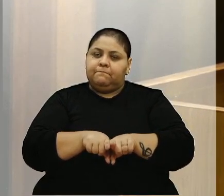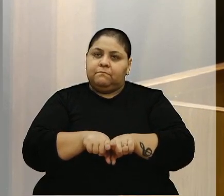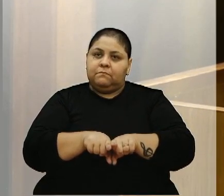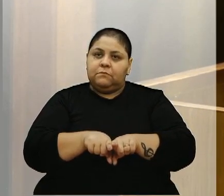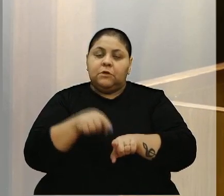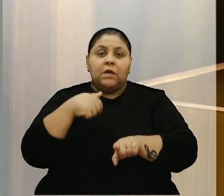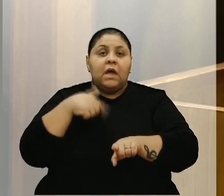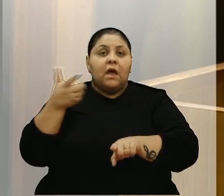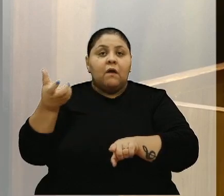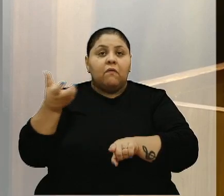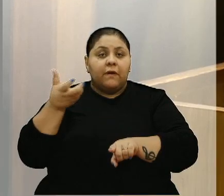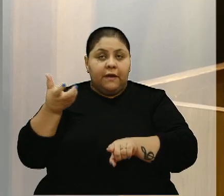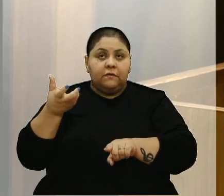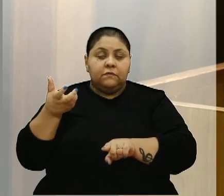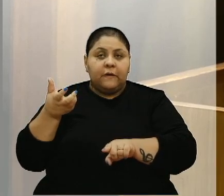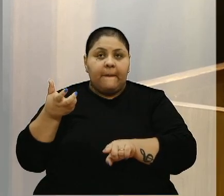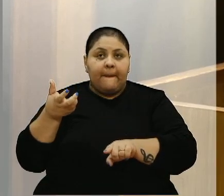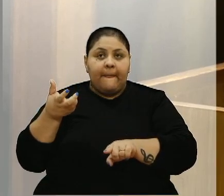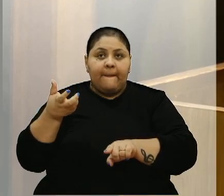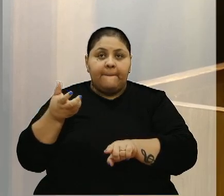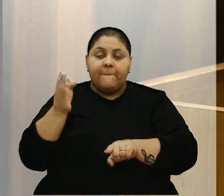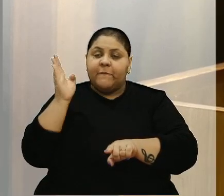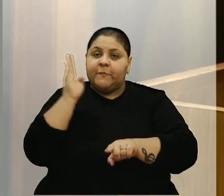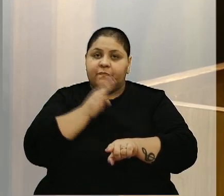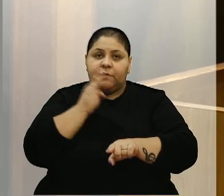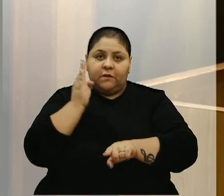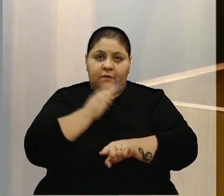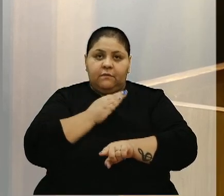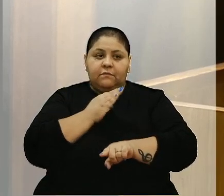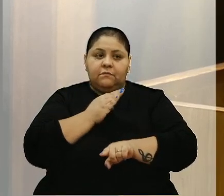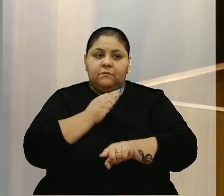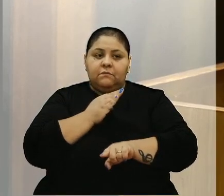Eu quero, muito rapidamente,